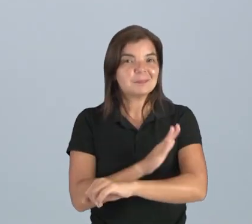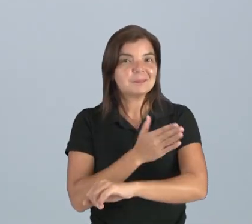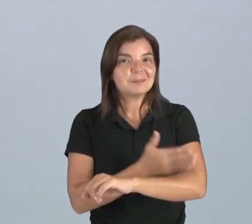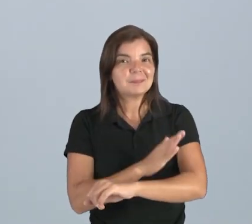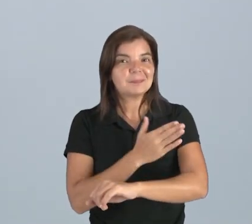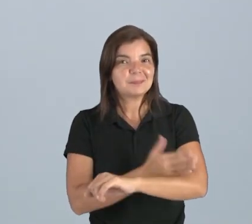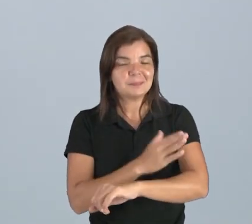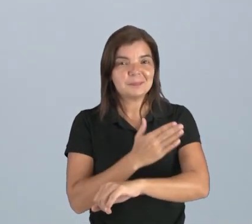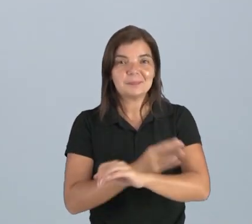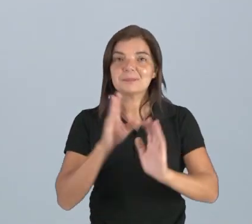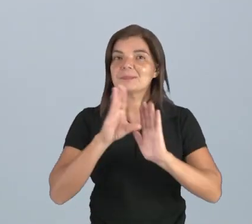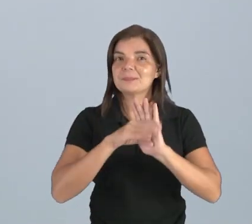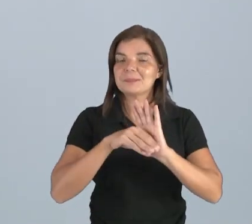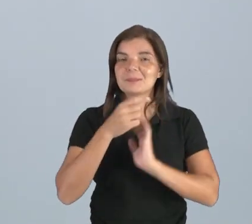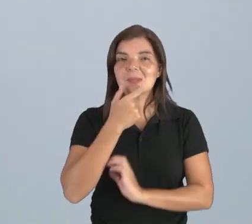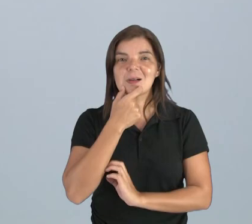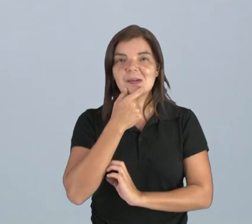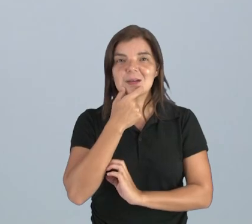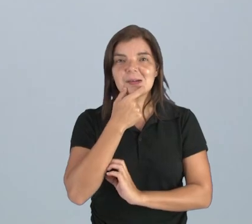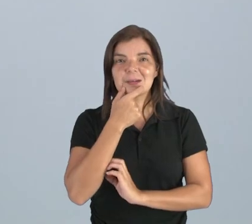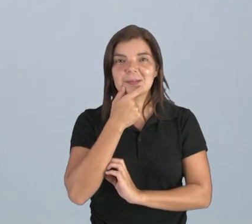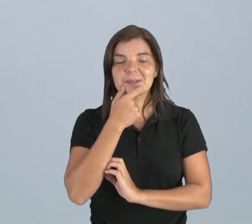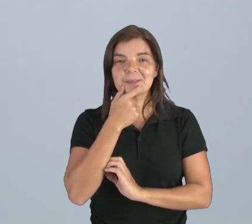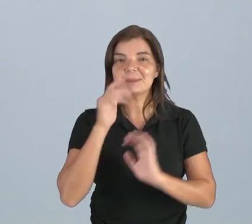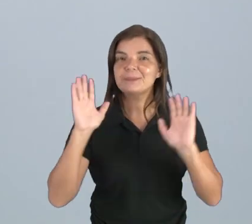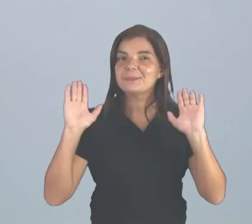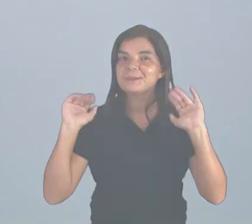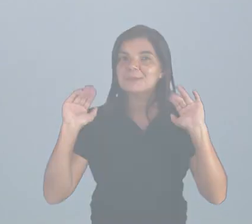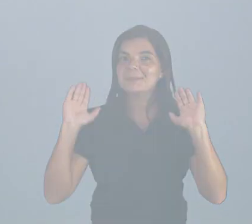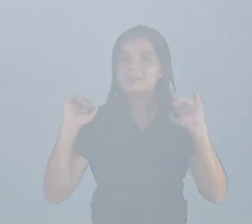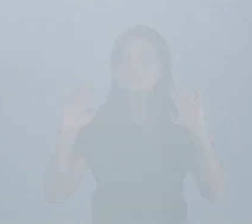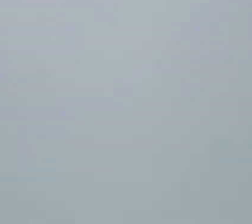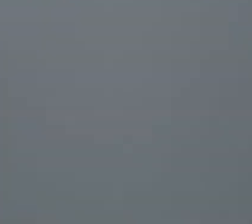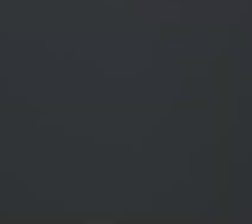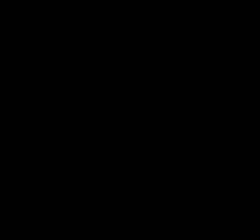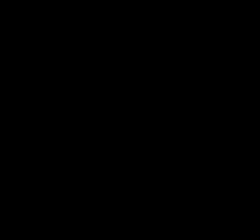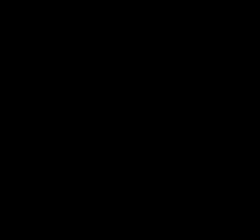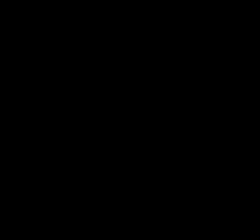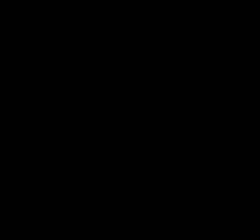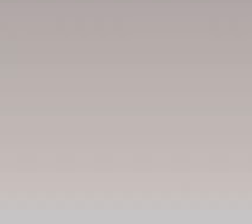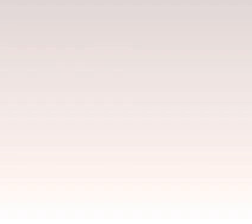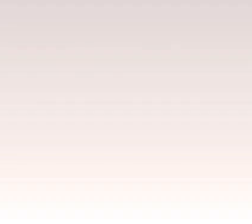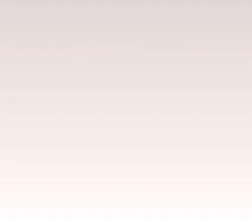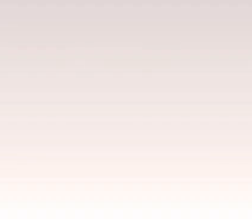e práticas desse conteúdo de inglês. See you next class. Bye bye.